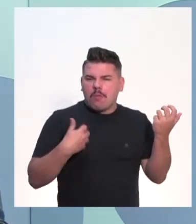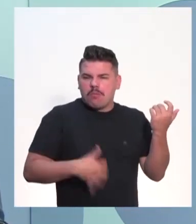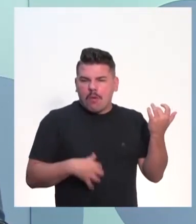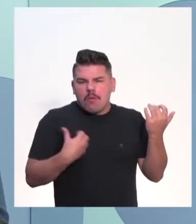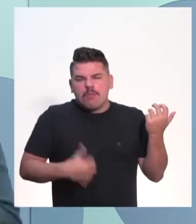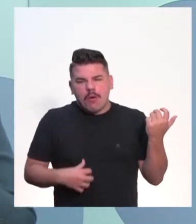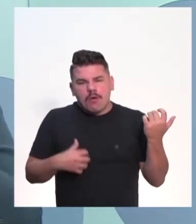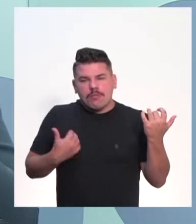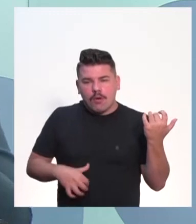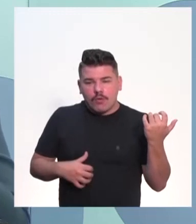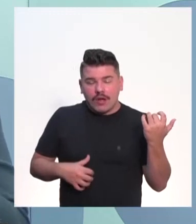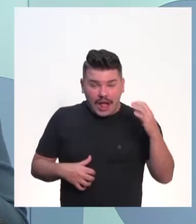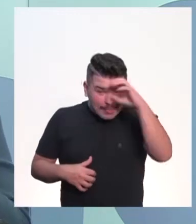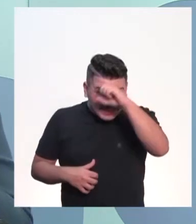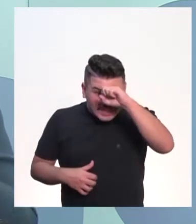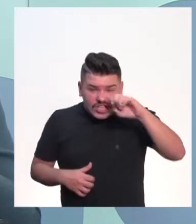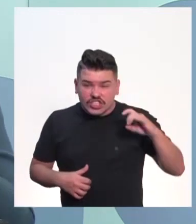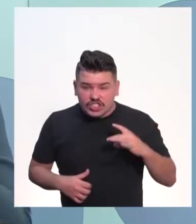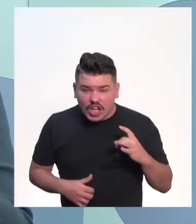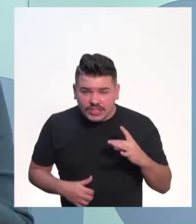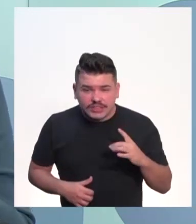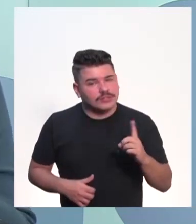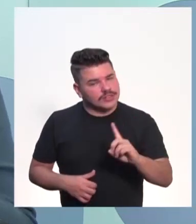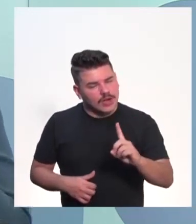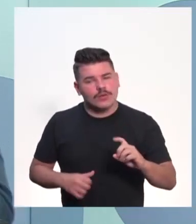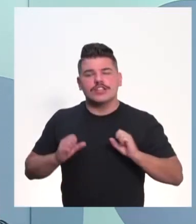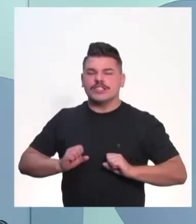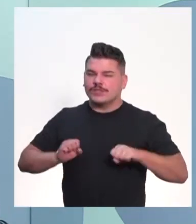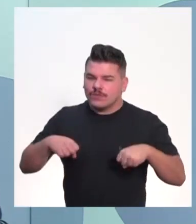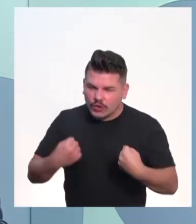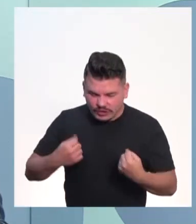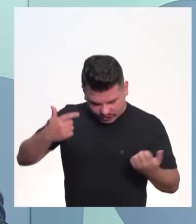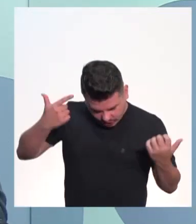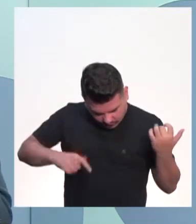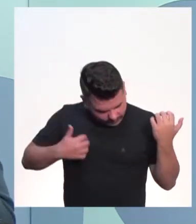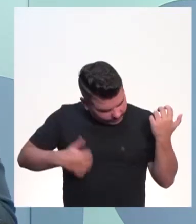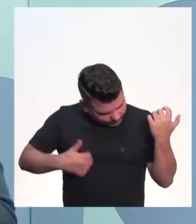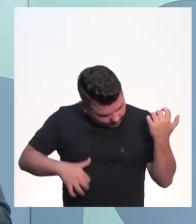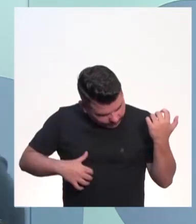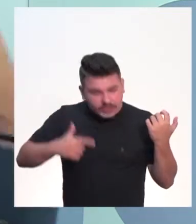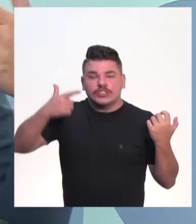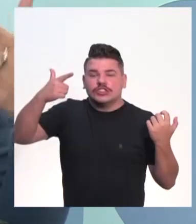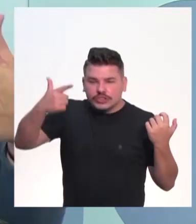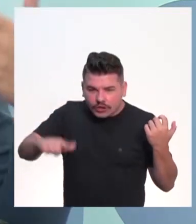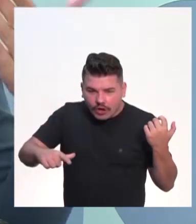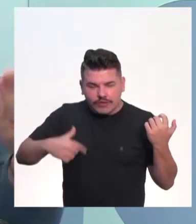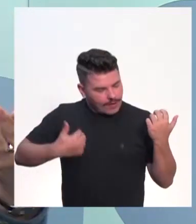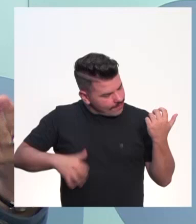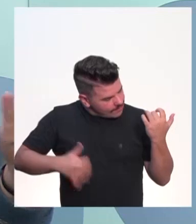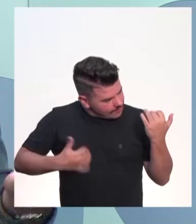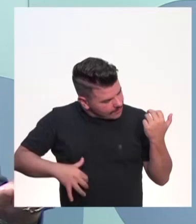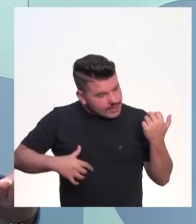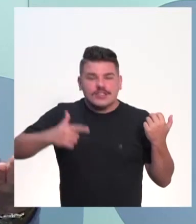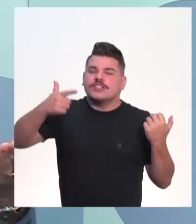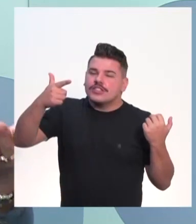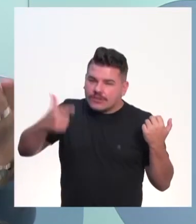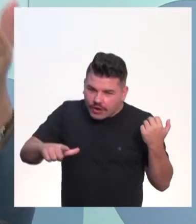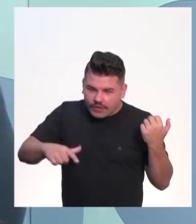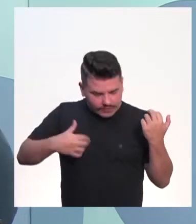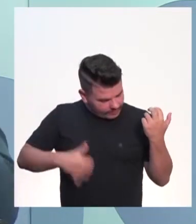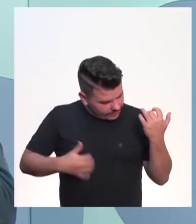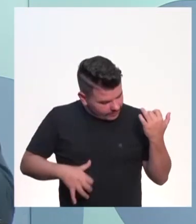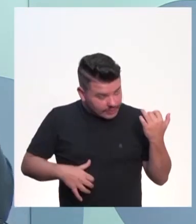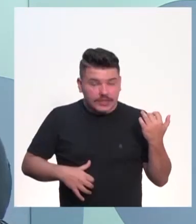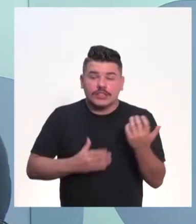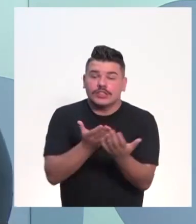vai precisar fazer? Repetir e colocar esforço e colocar disciplina. É exatamente isso que a gente faz com os nossos estudos.